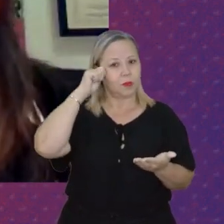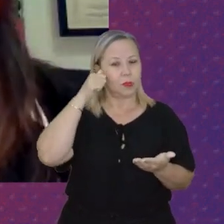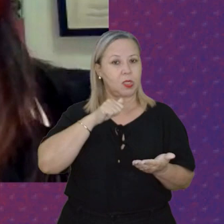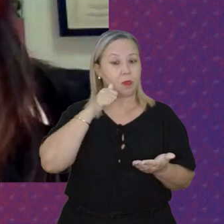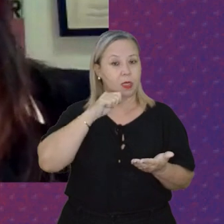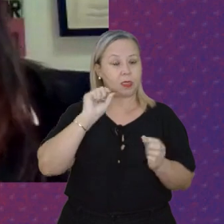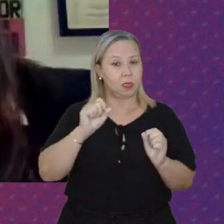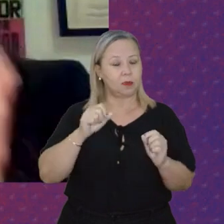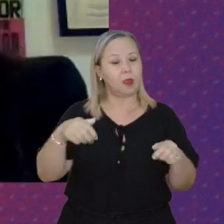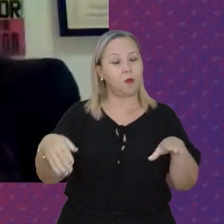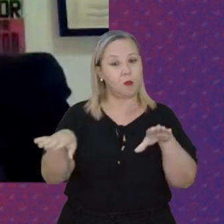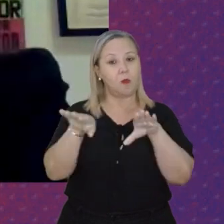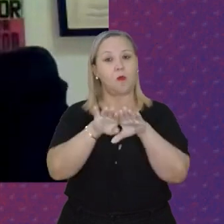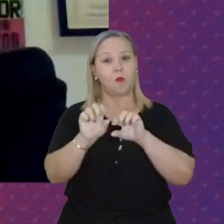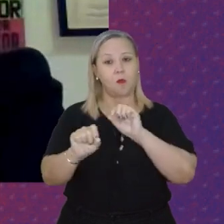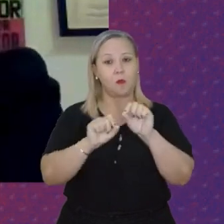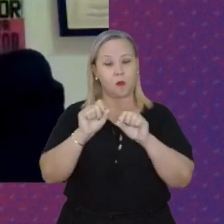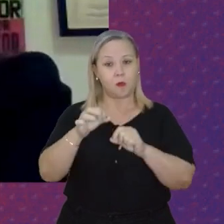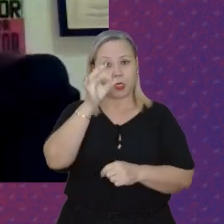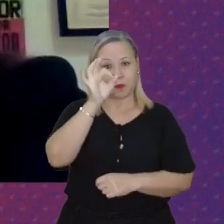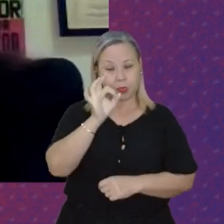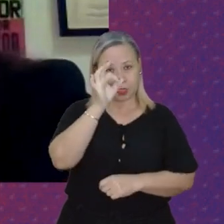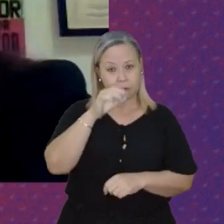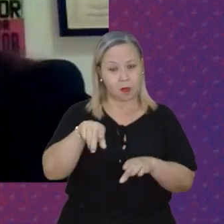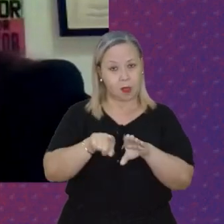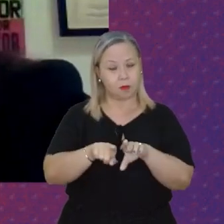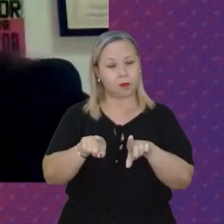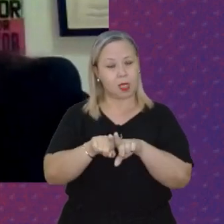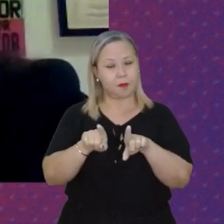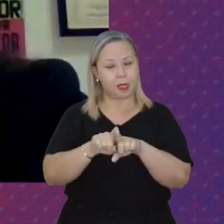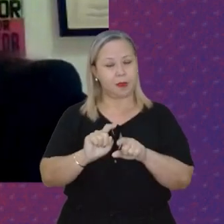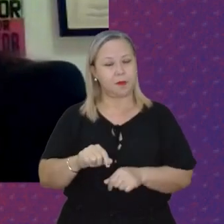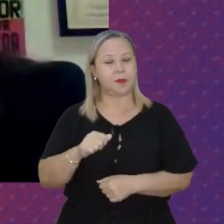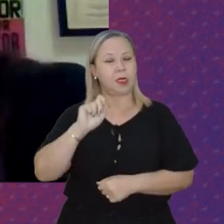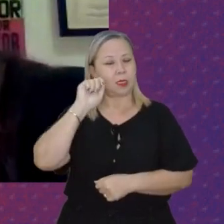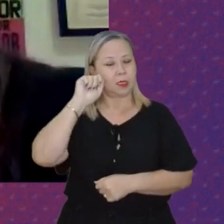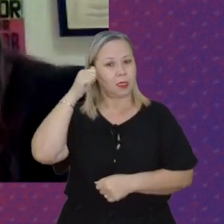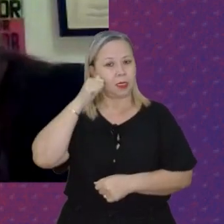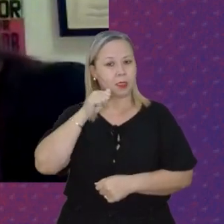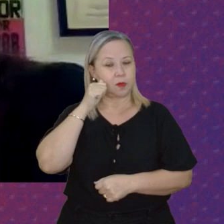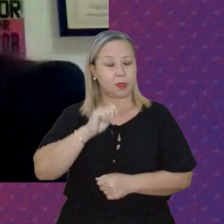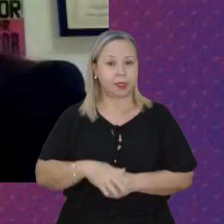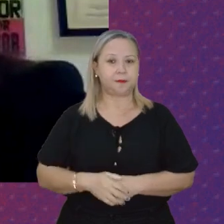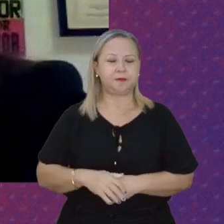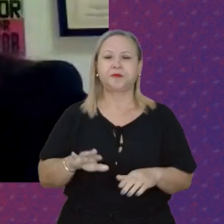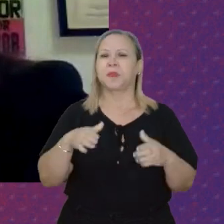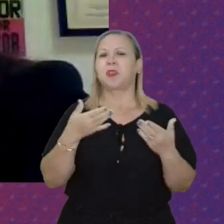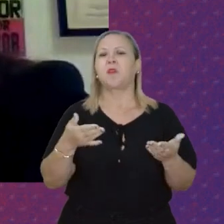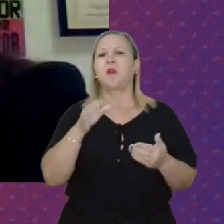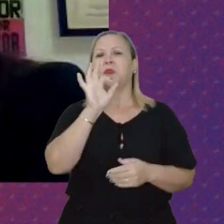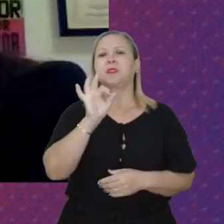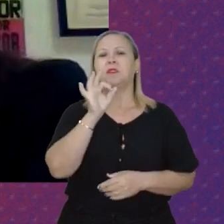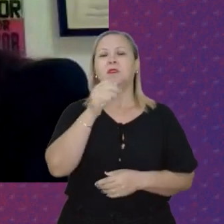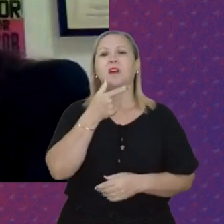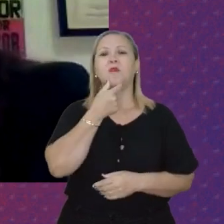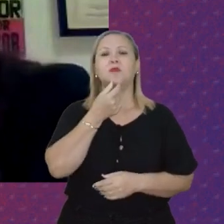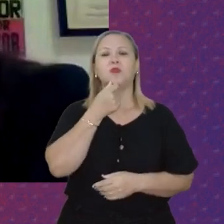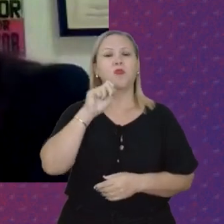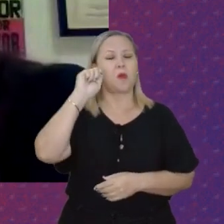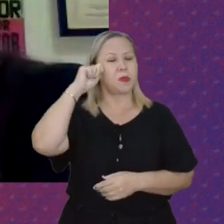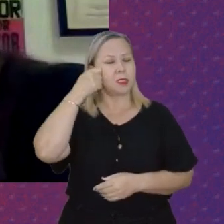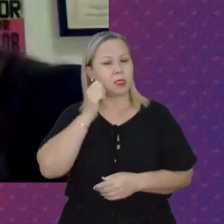para as mulheres negras candidatas. E na parte que vai ser destinada aos homens, tem que ver qual o percentual de homens negros candidatos